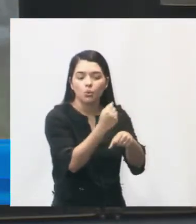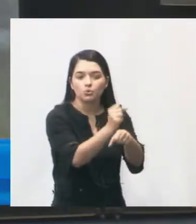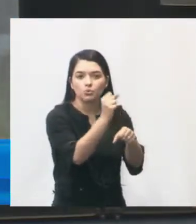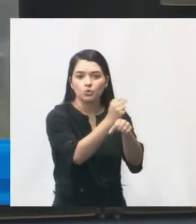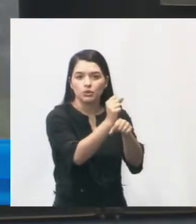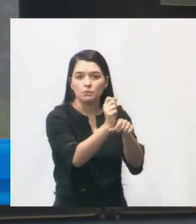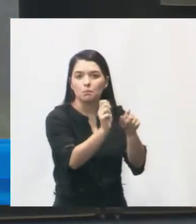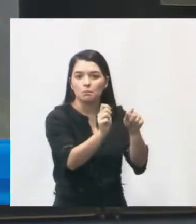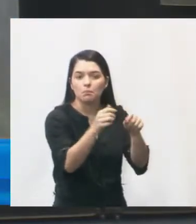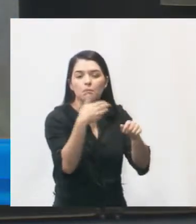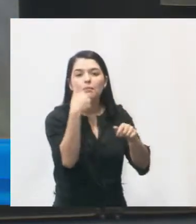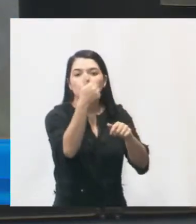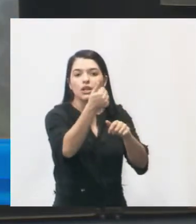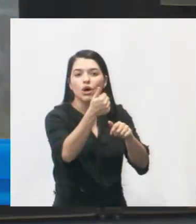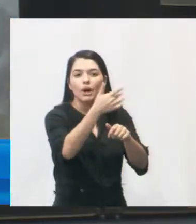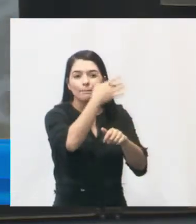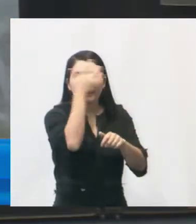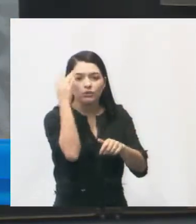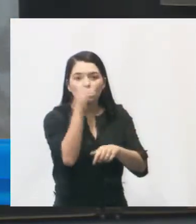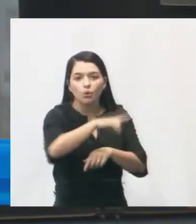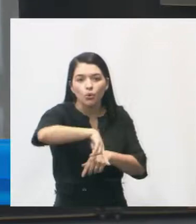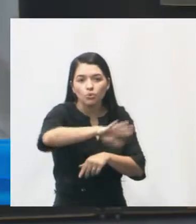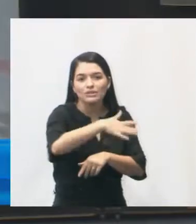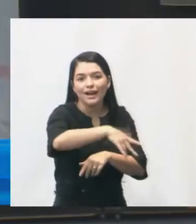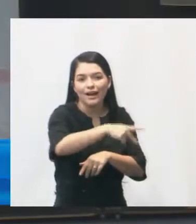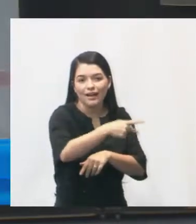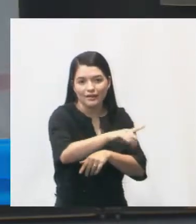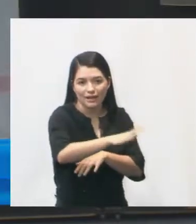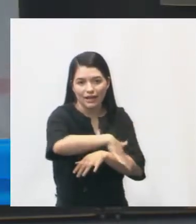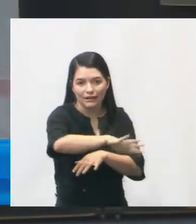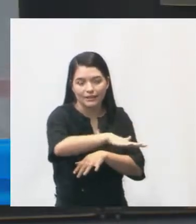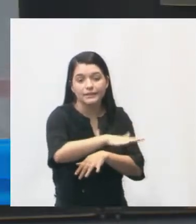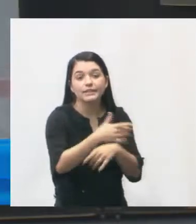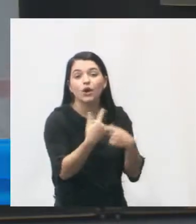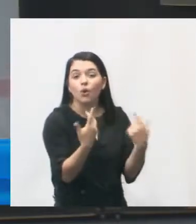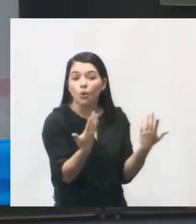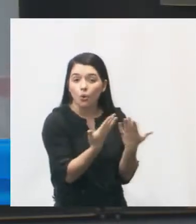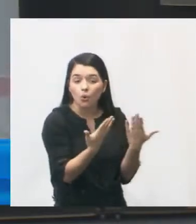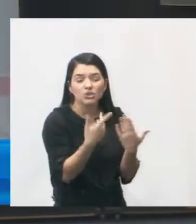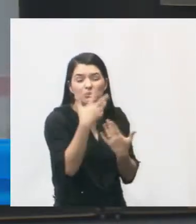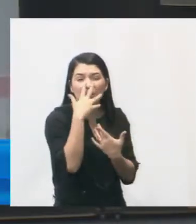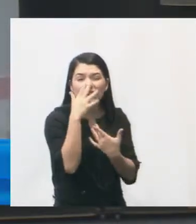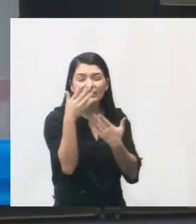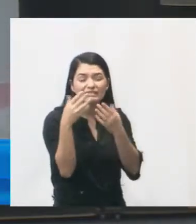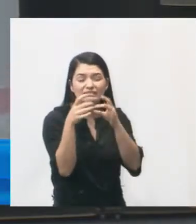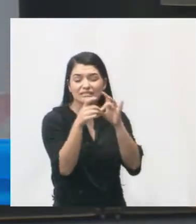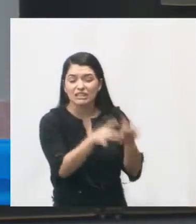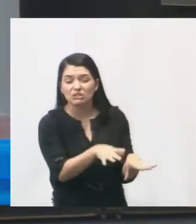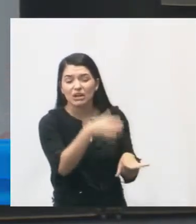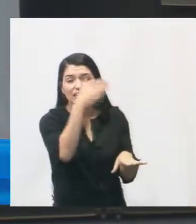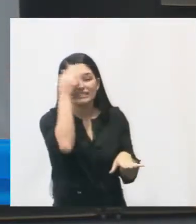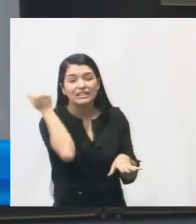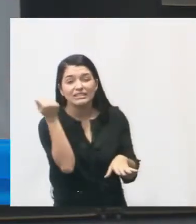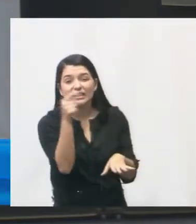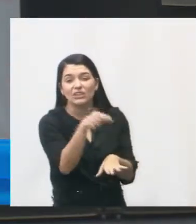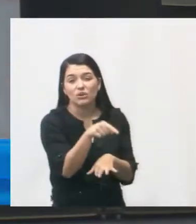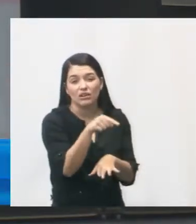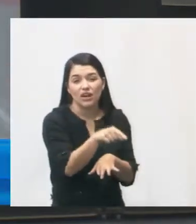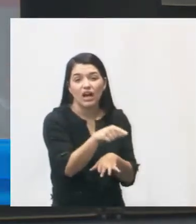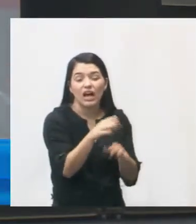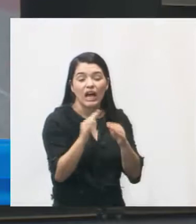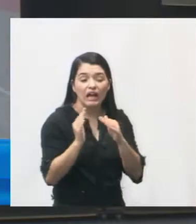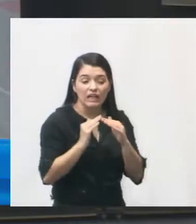comunidade utilize a área, faça uso da área. Hoje é uma área esquecida, uma área que as casas